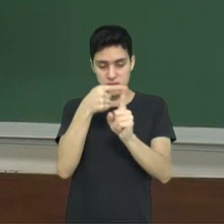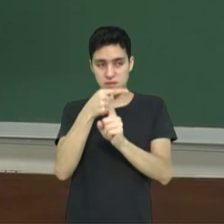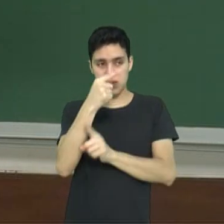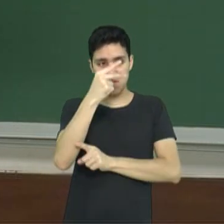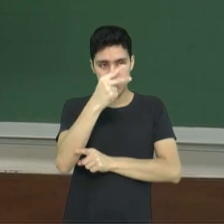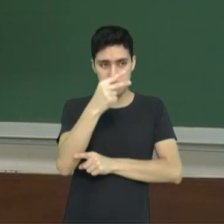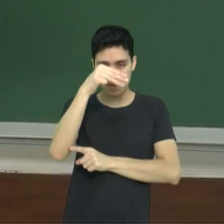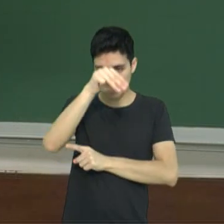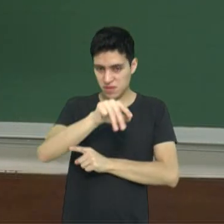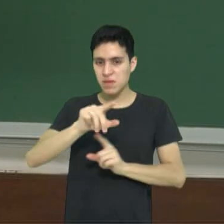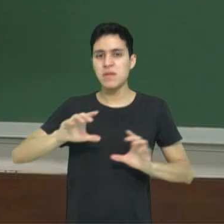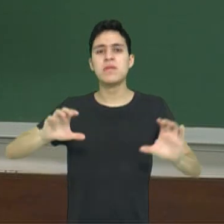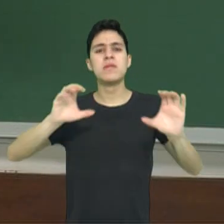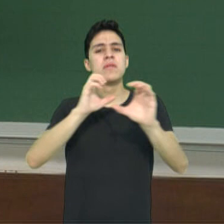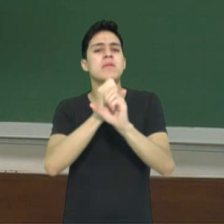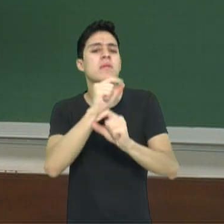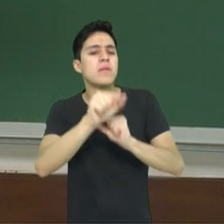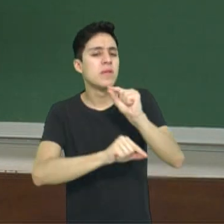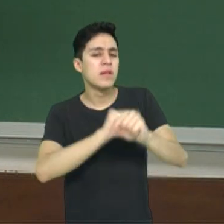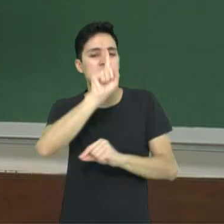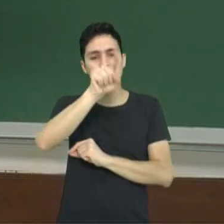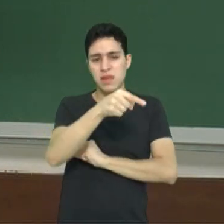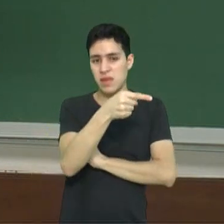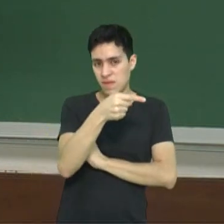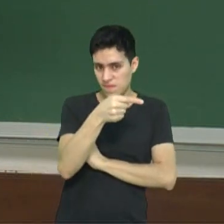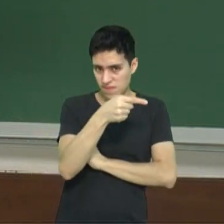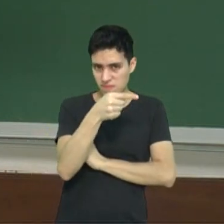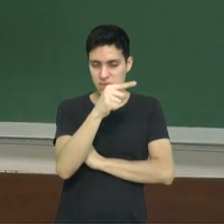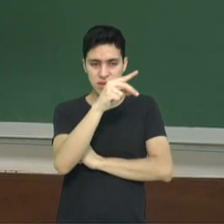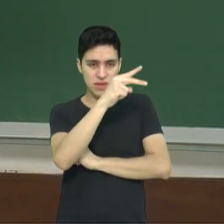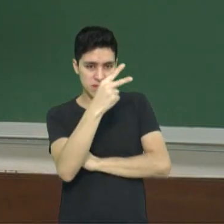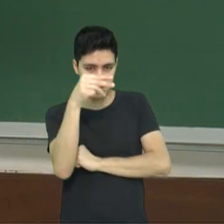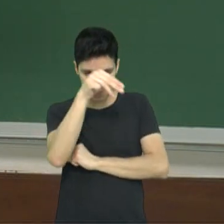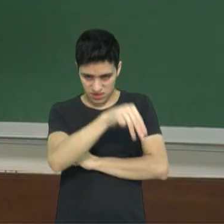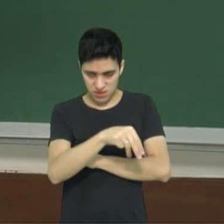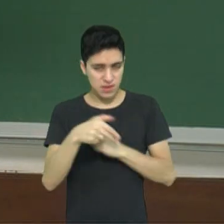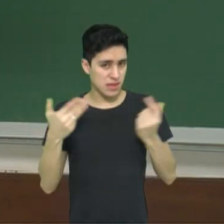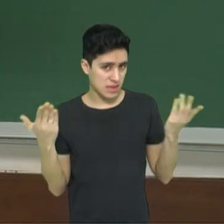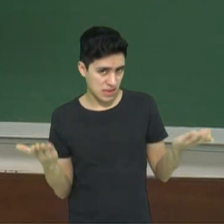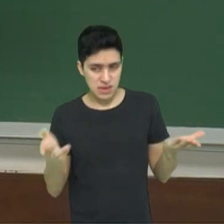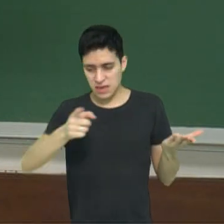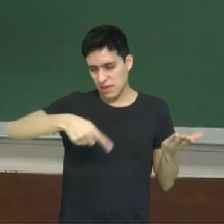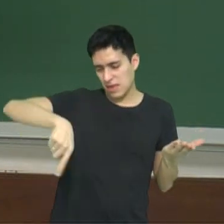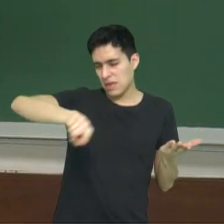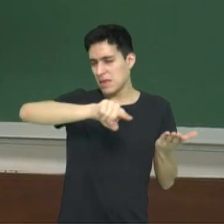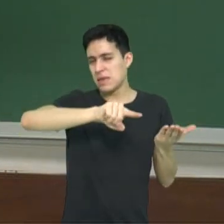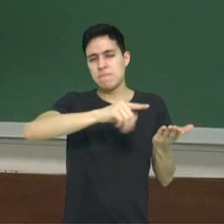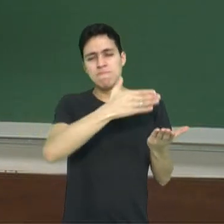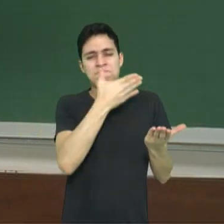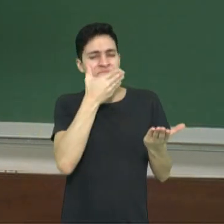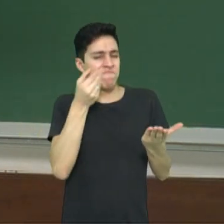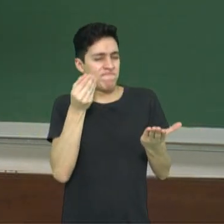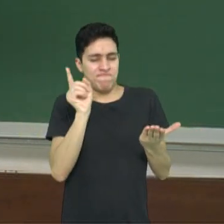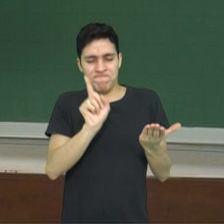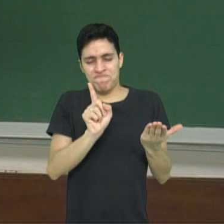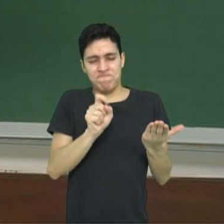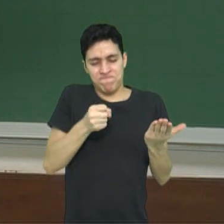2m resultaria em menos 2m. E você não gosta de trabalhar com negativo,